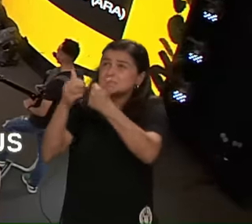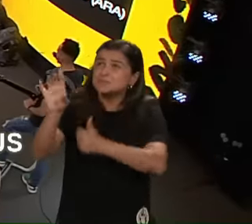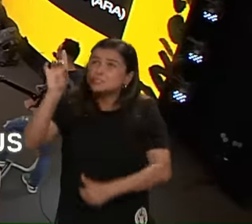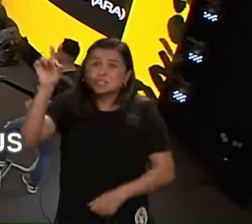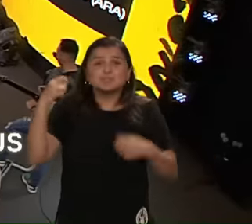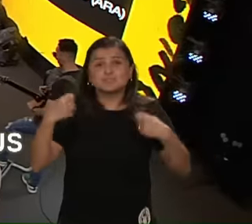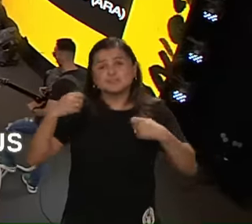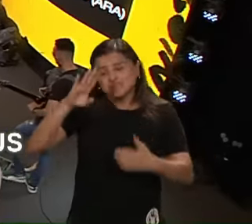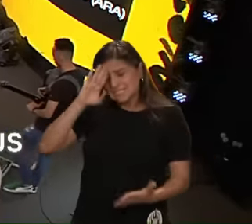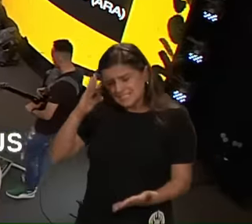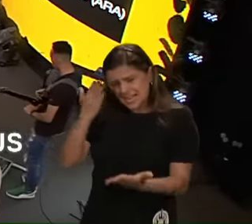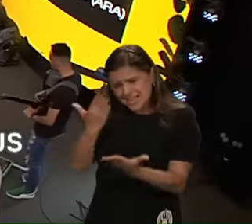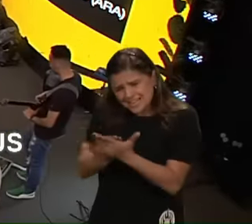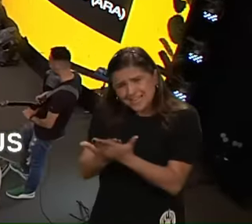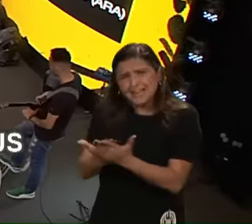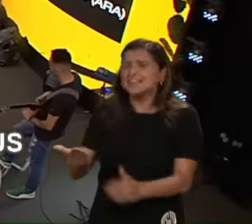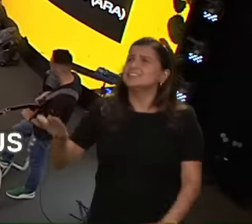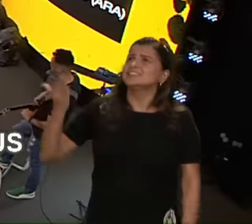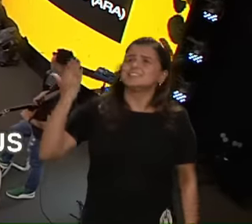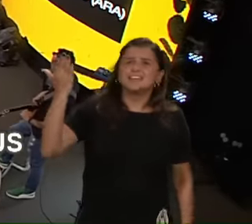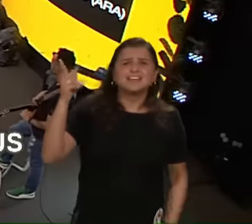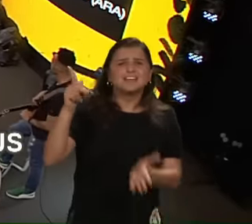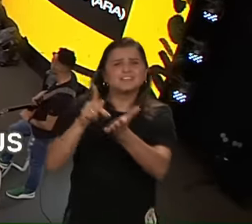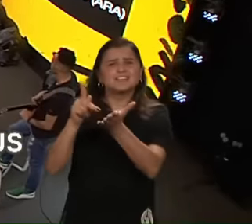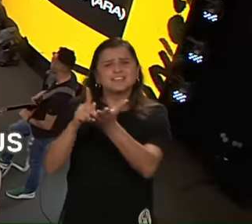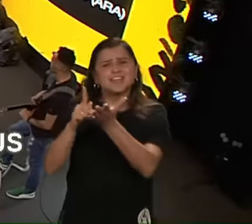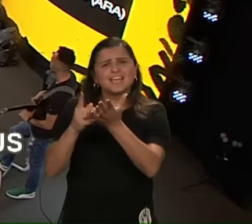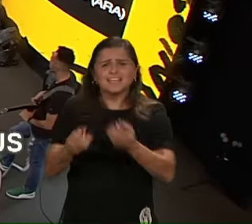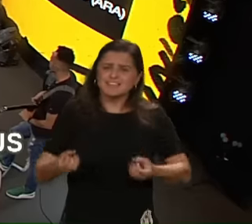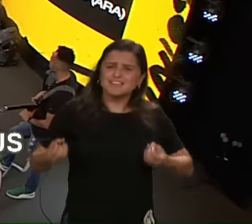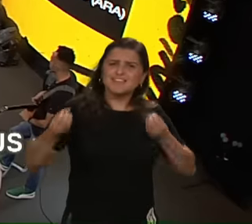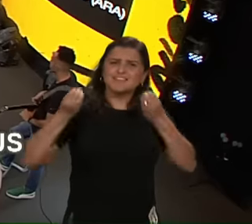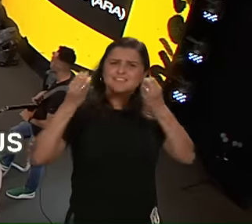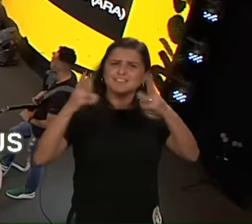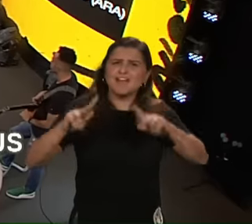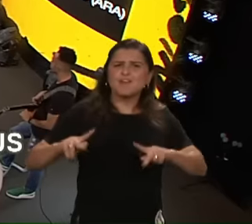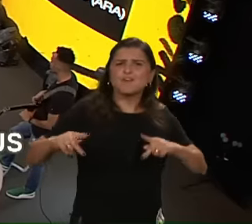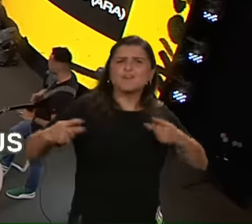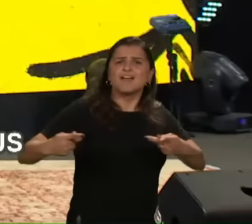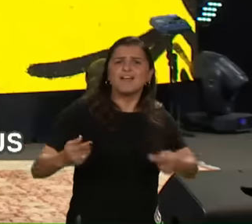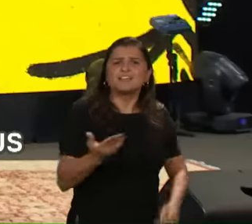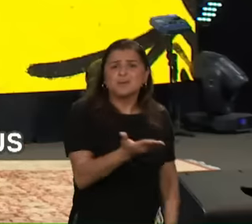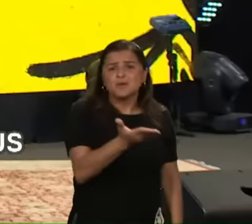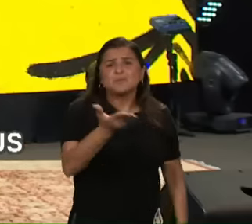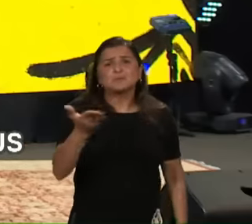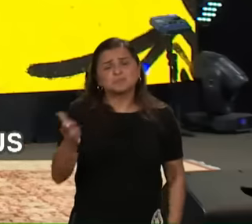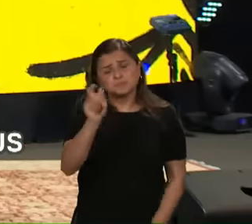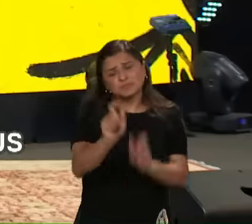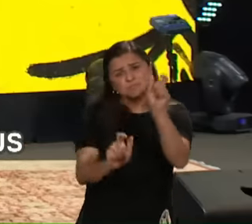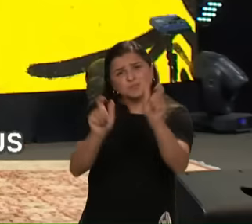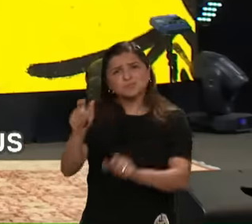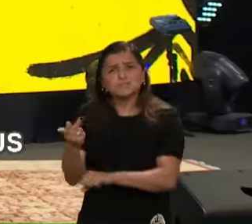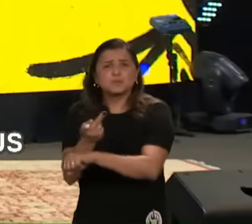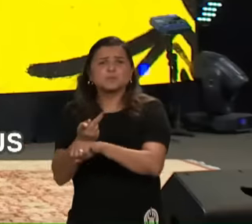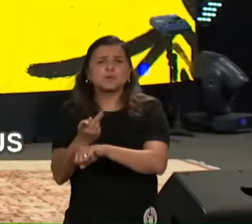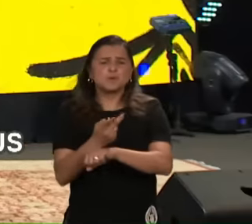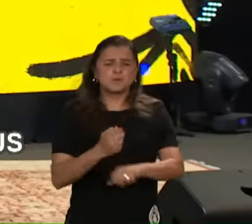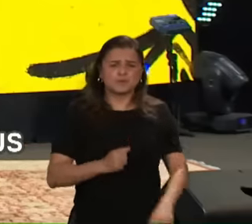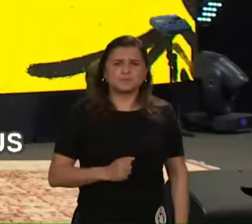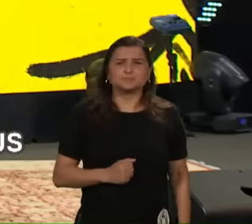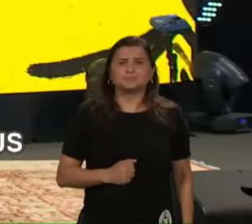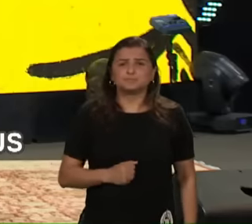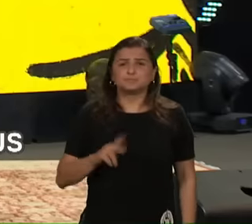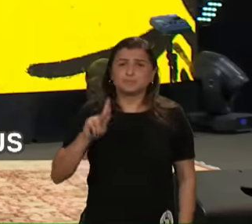existe e que Ele se torna galardoador daqueles que o buscam. Em Hebreus